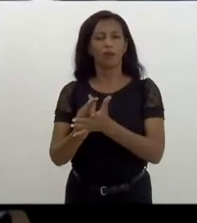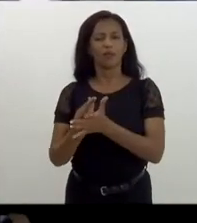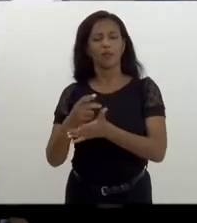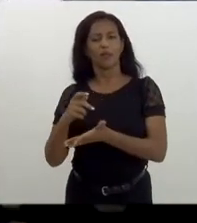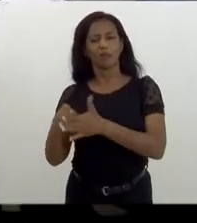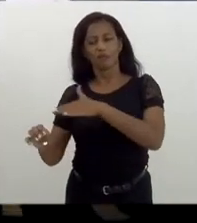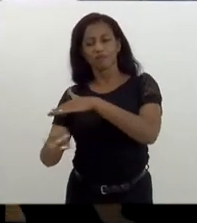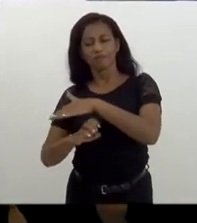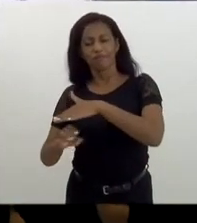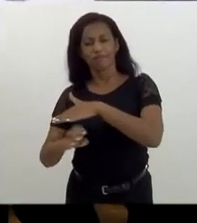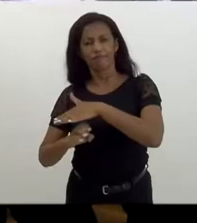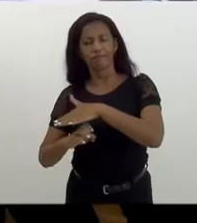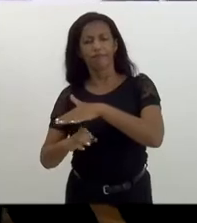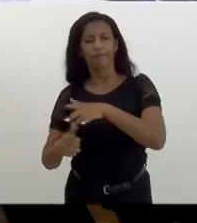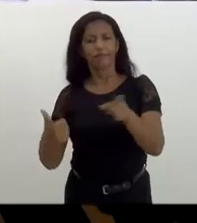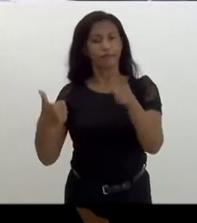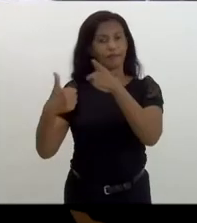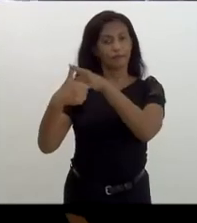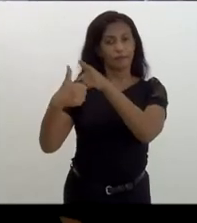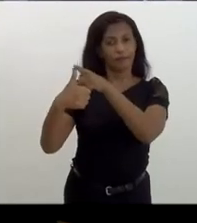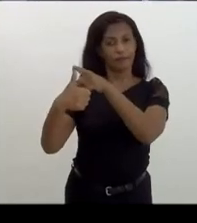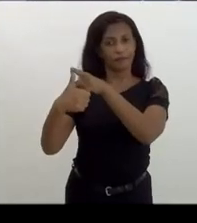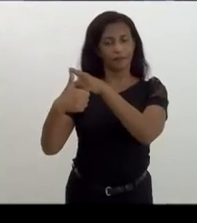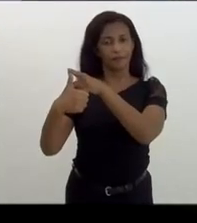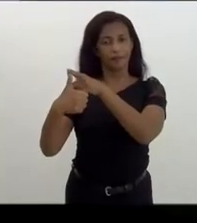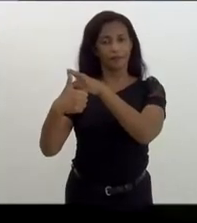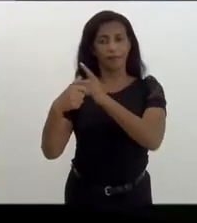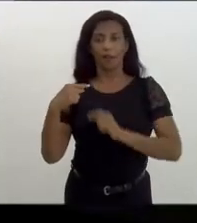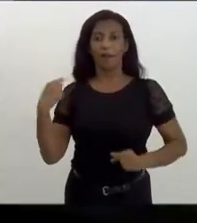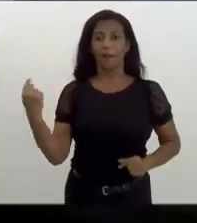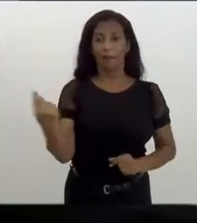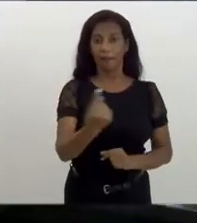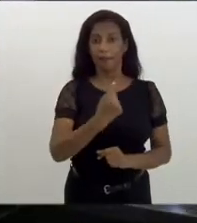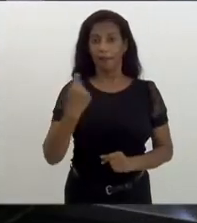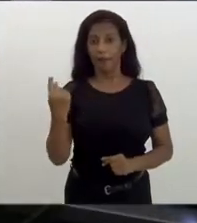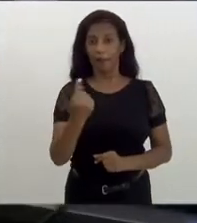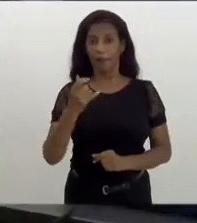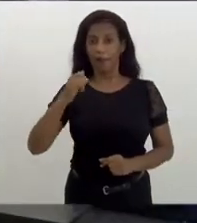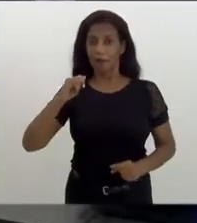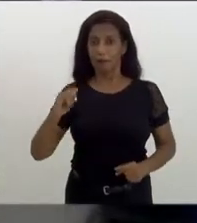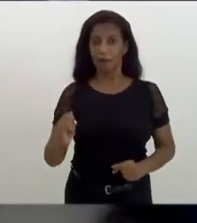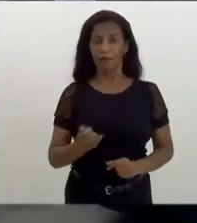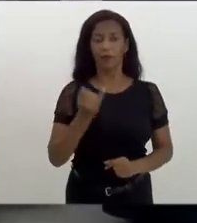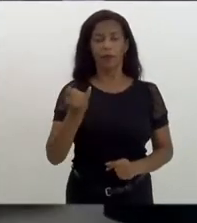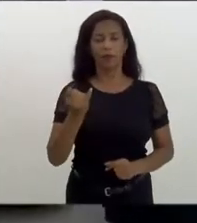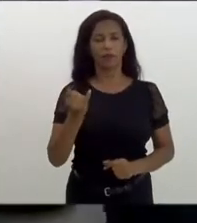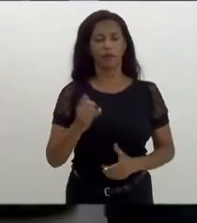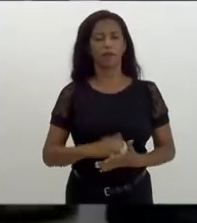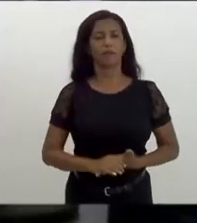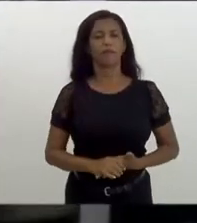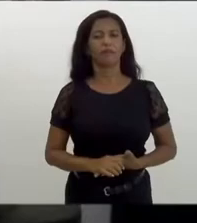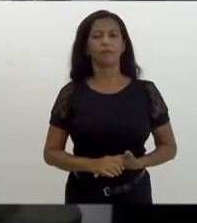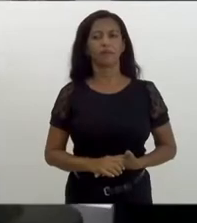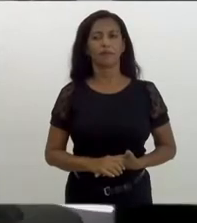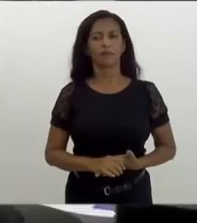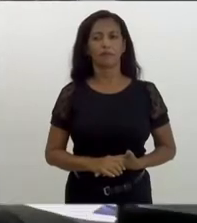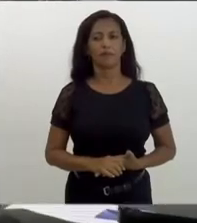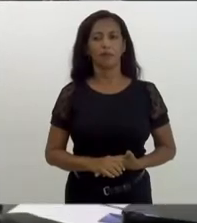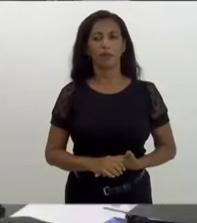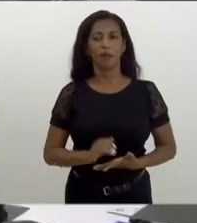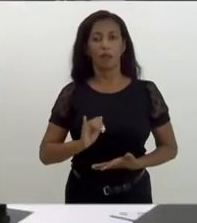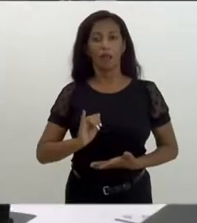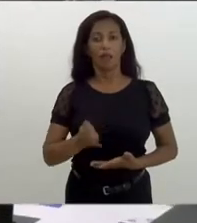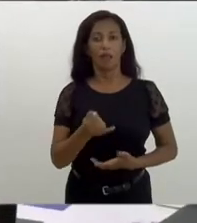em primeiro lugar e para nós é uma oportunidade muito importante e